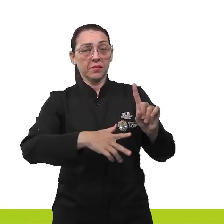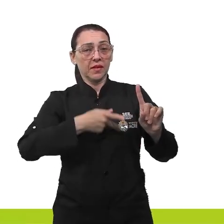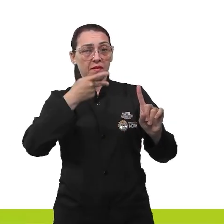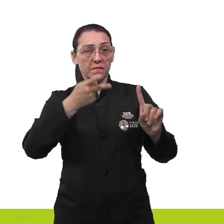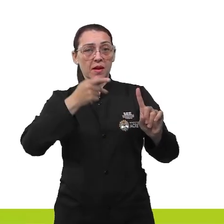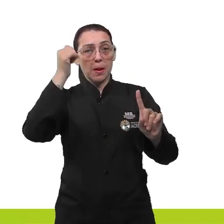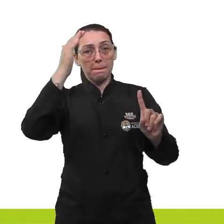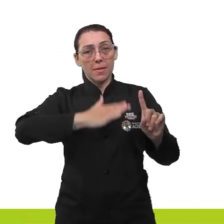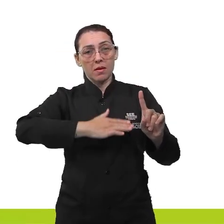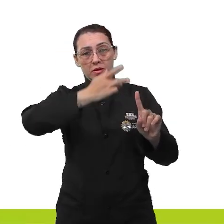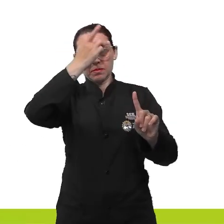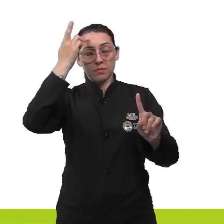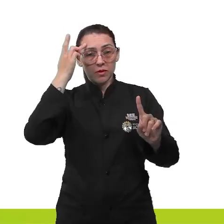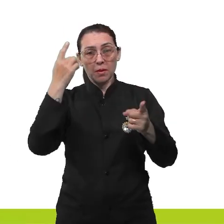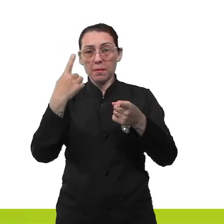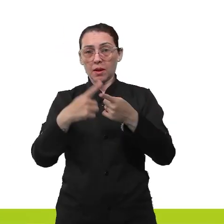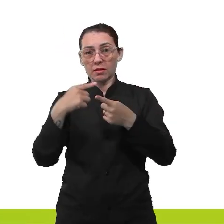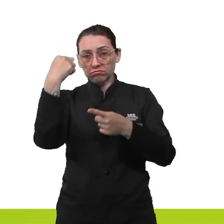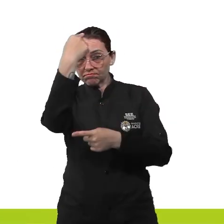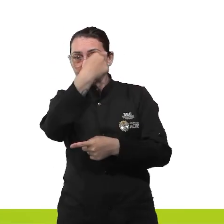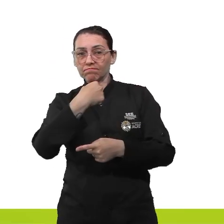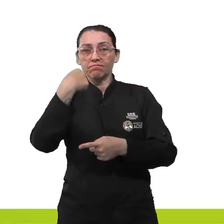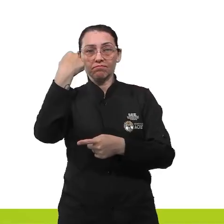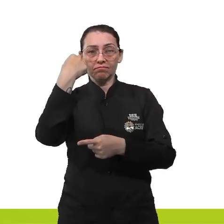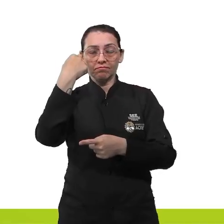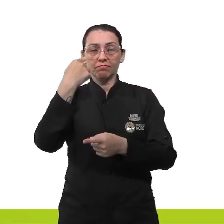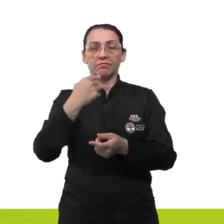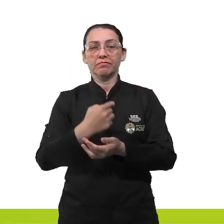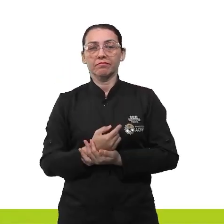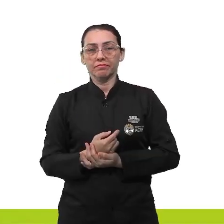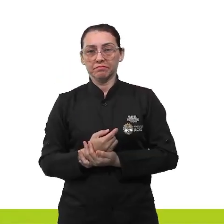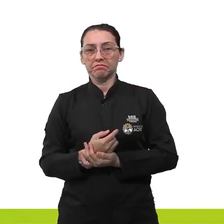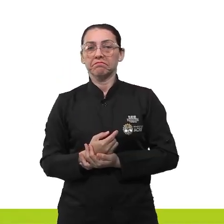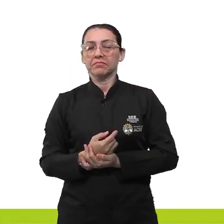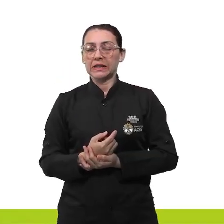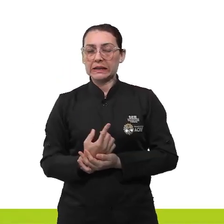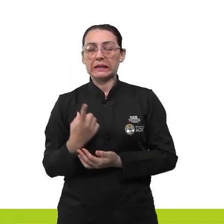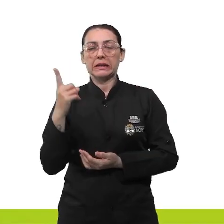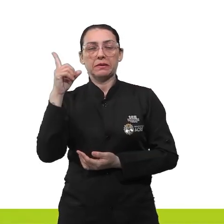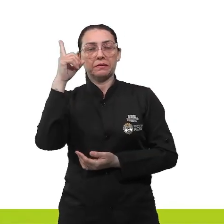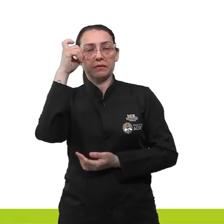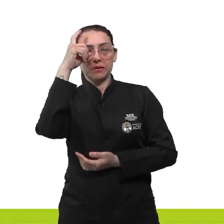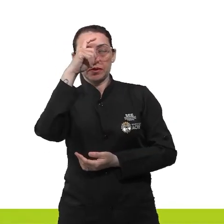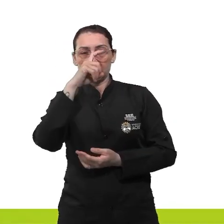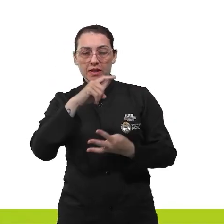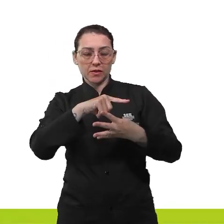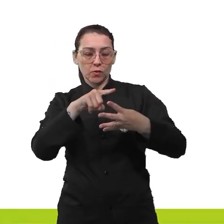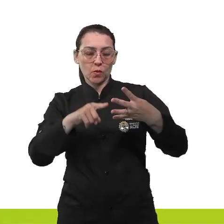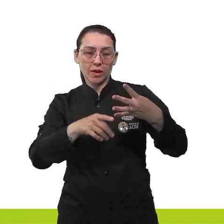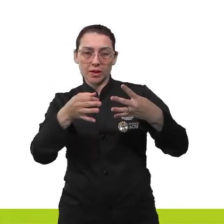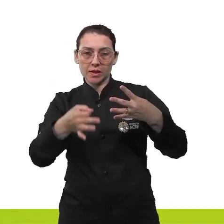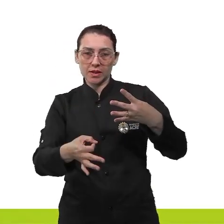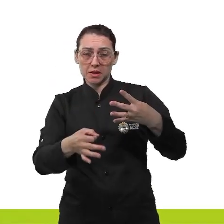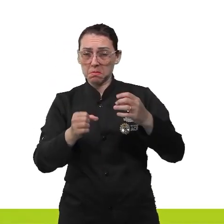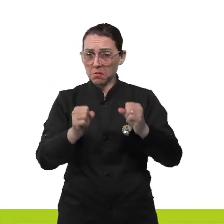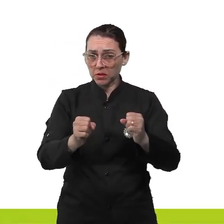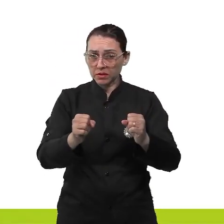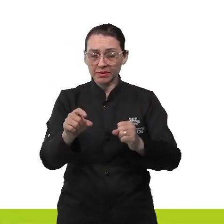sociedade julga as pessoas pela aparência. Nossa, professor, que questão difícil. Para mim tá tudo certo, eu vou marcar tudinho.